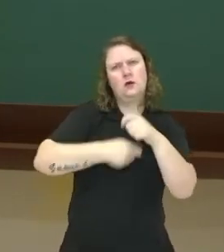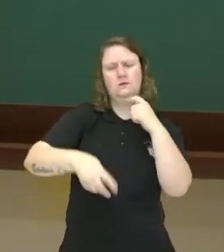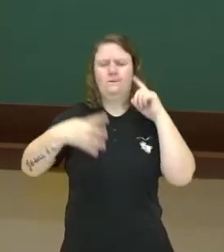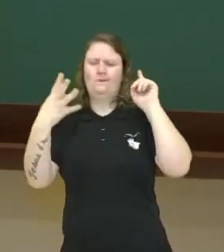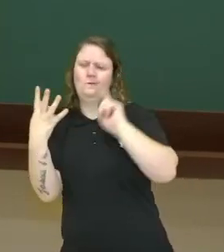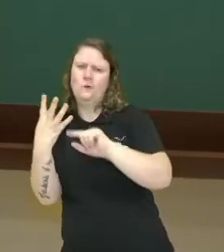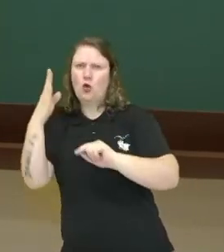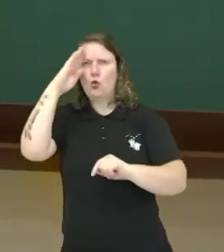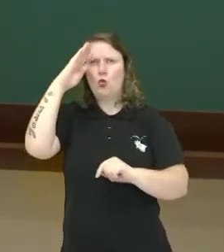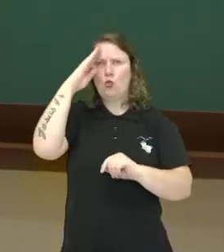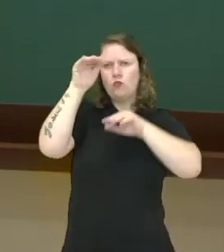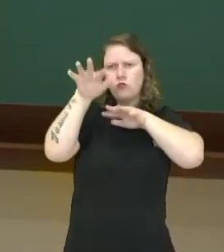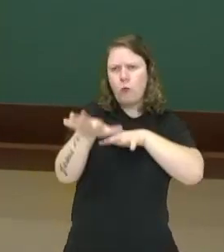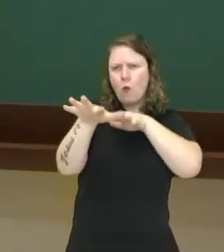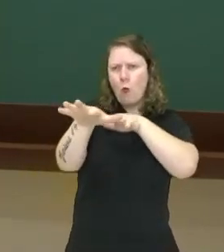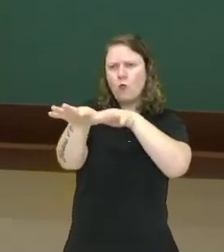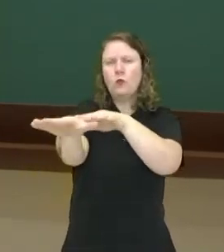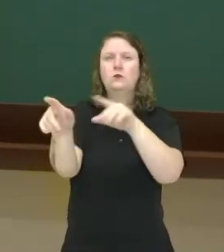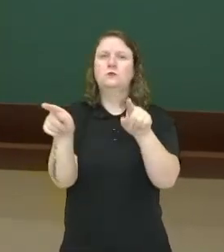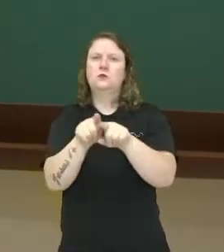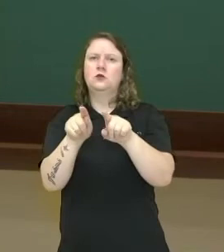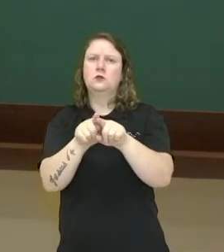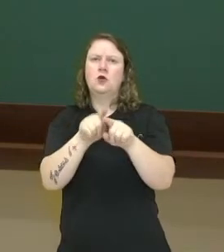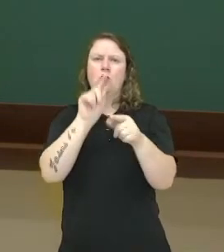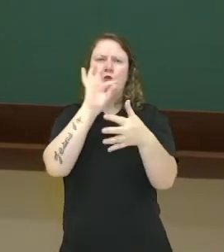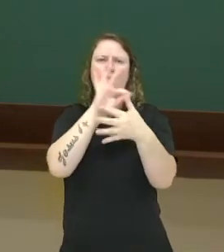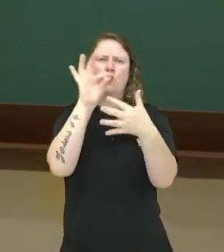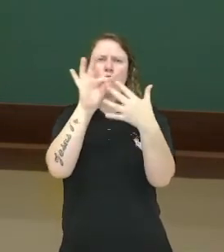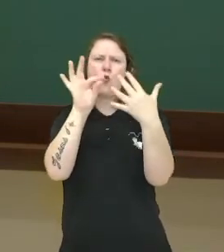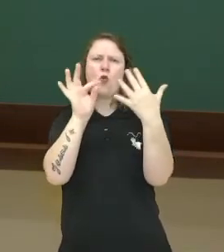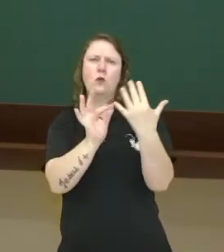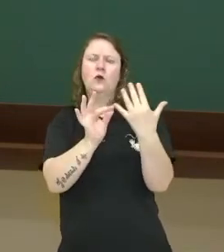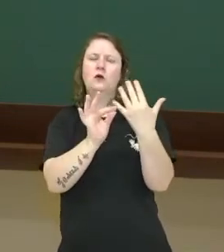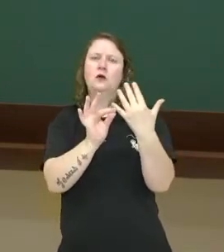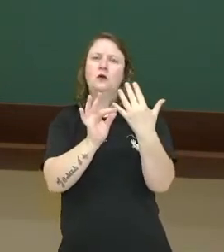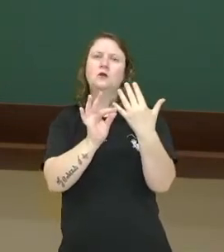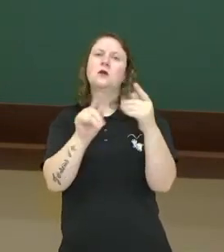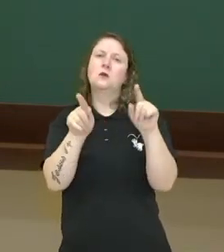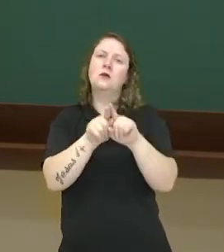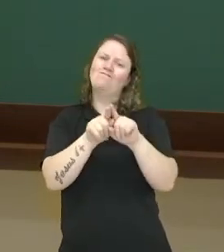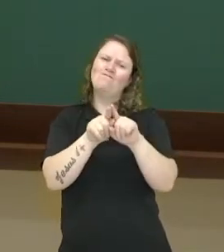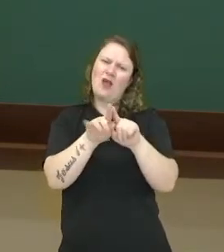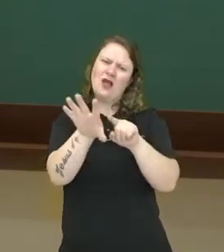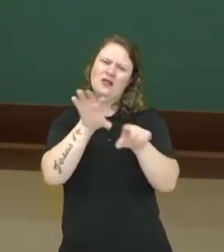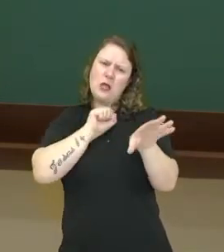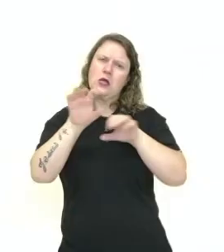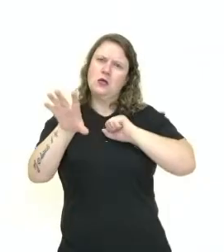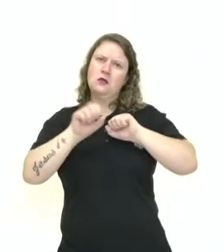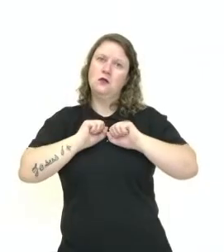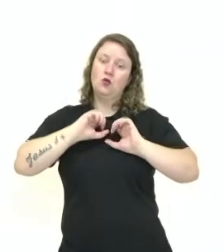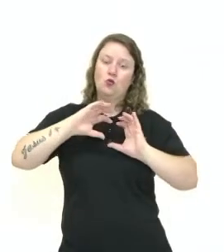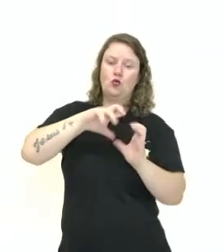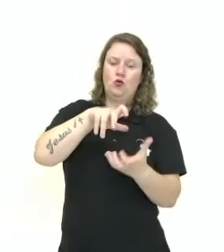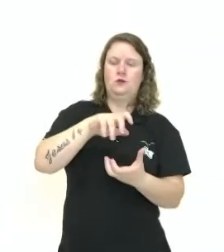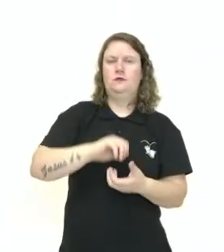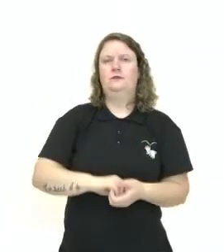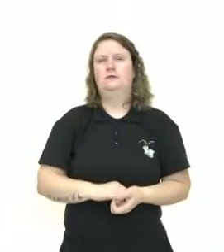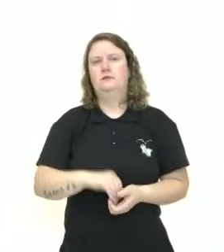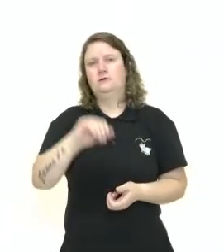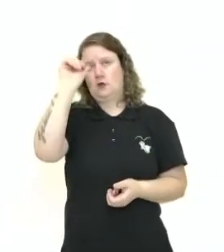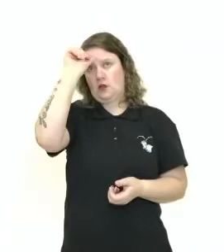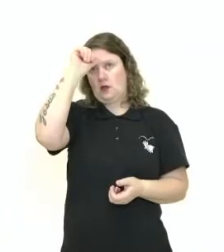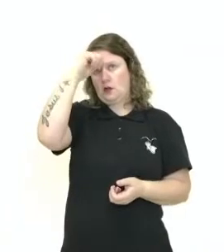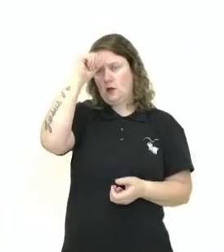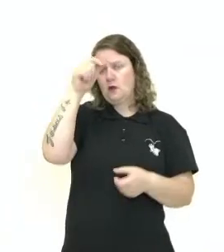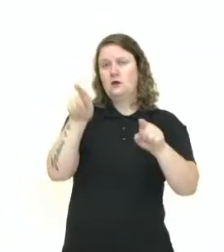do território. Então, esse conjunto de fatores leva a esse reconhecimento. Isso porque a Índia oferece uma